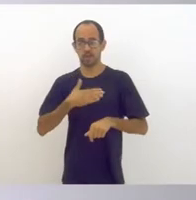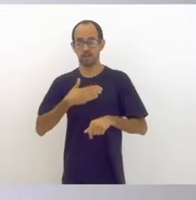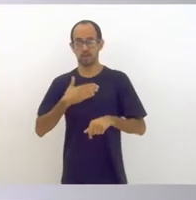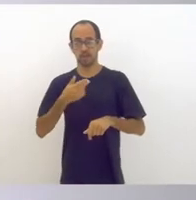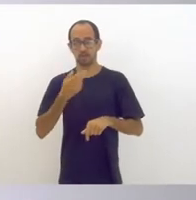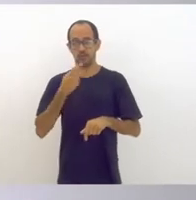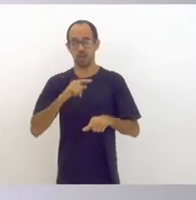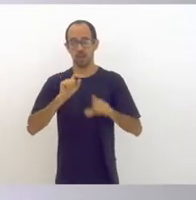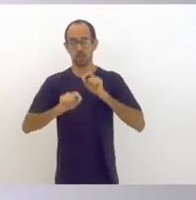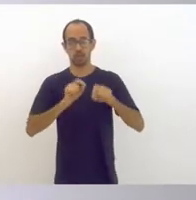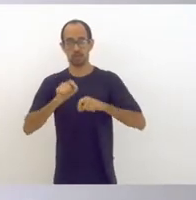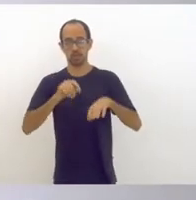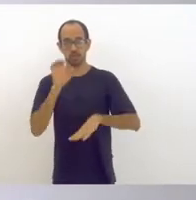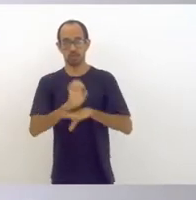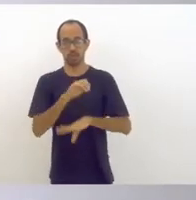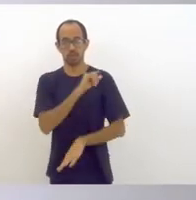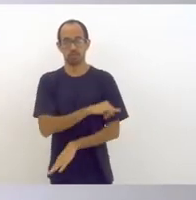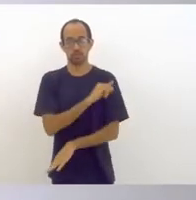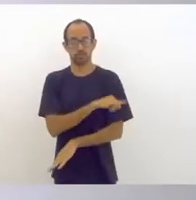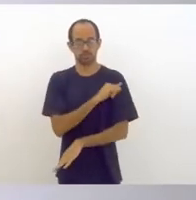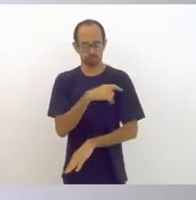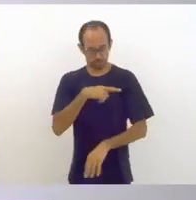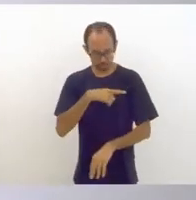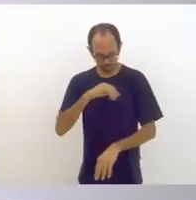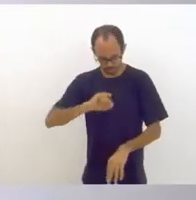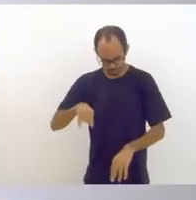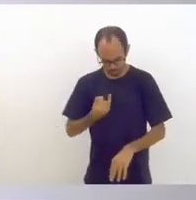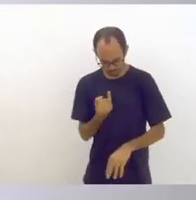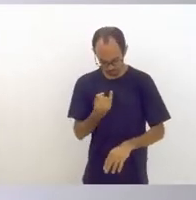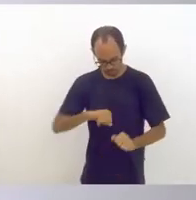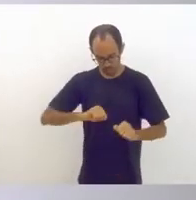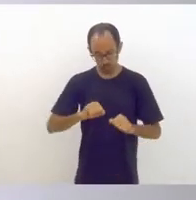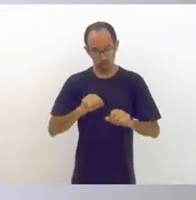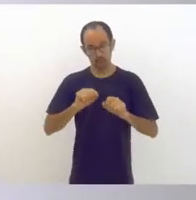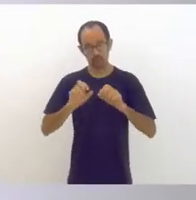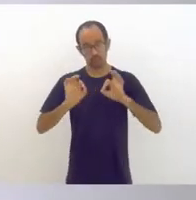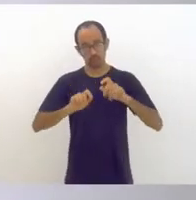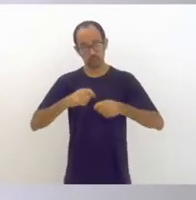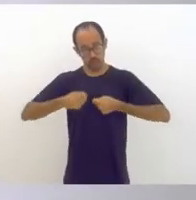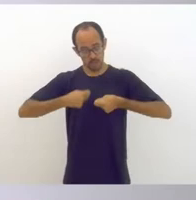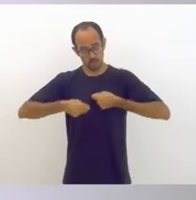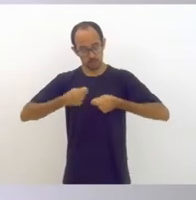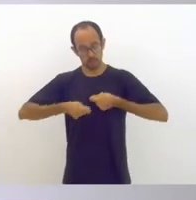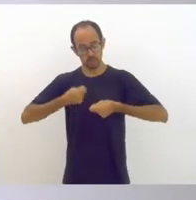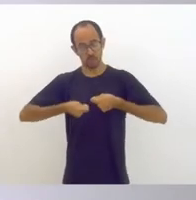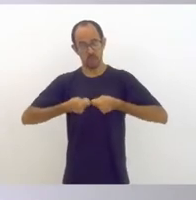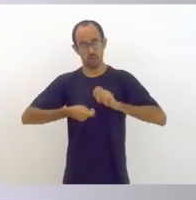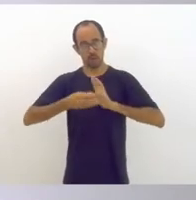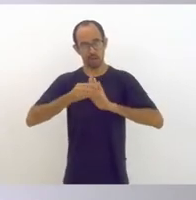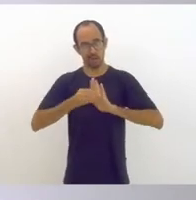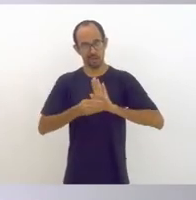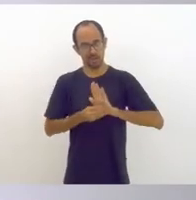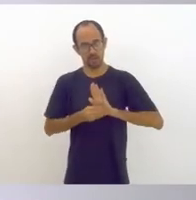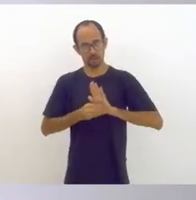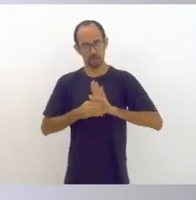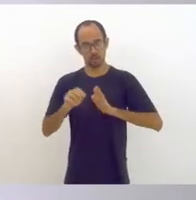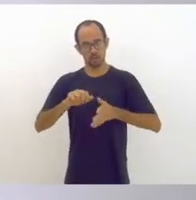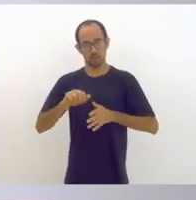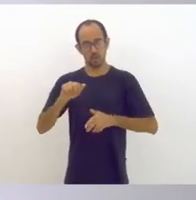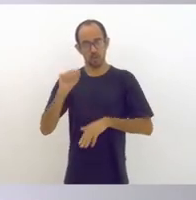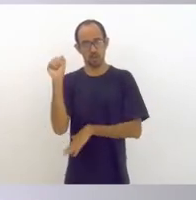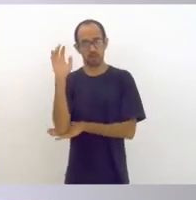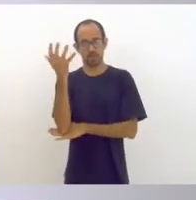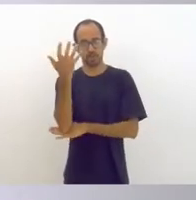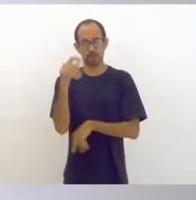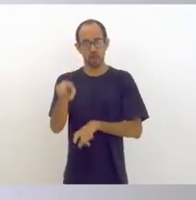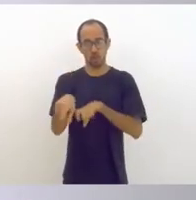o Estado do Rio de Janeiro tem uma oportunidade excelente à frente dele de regulamentar o cadastro ambiental rural, que é um